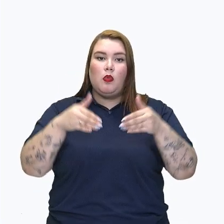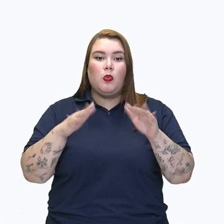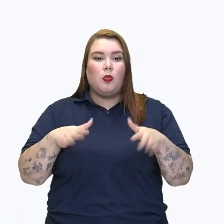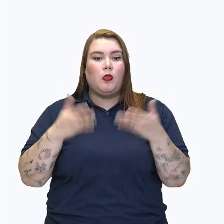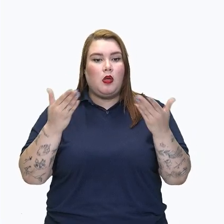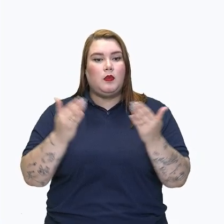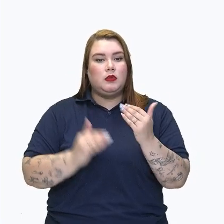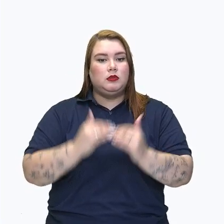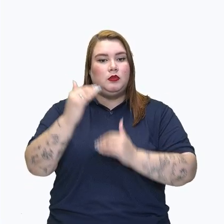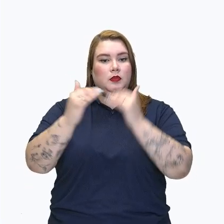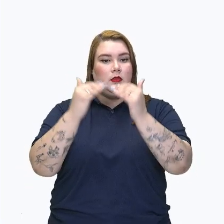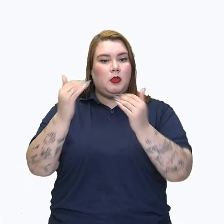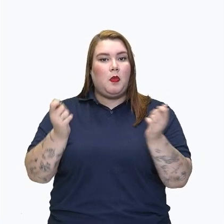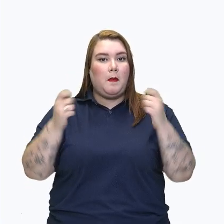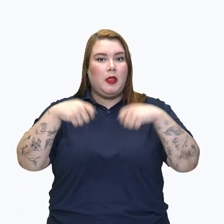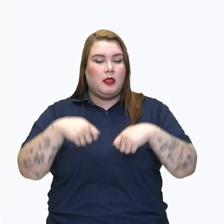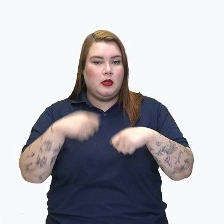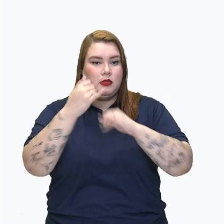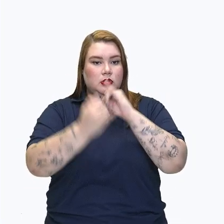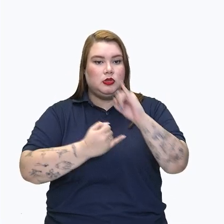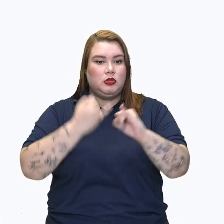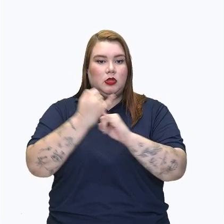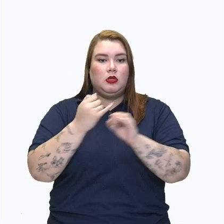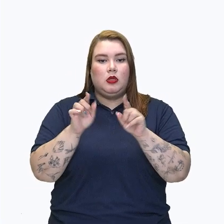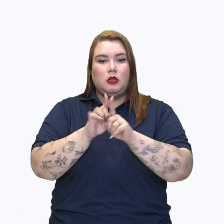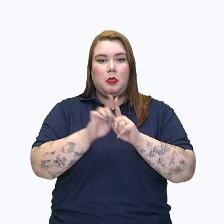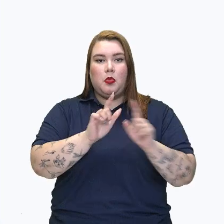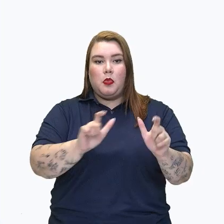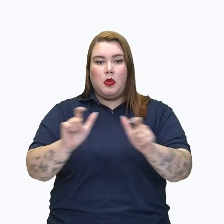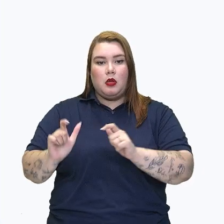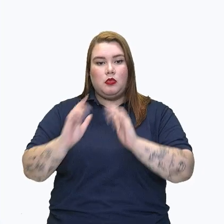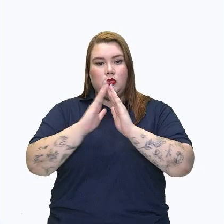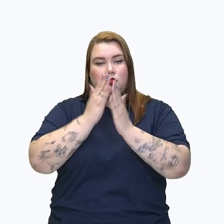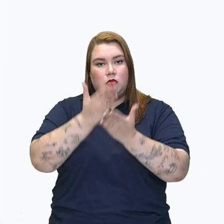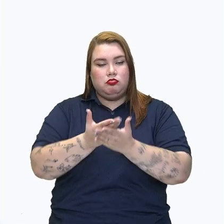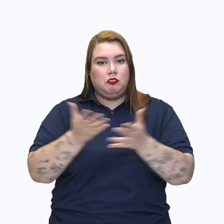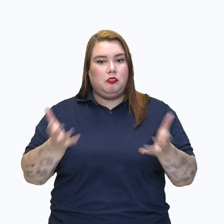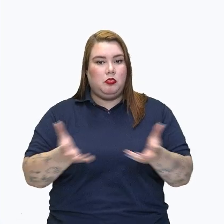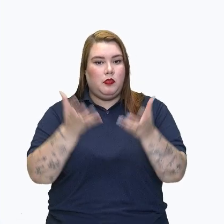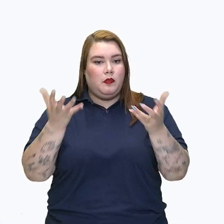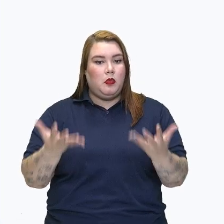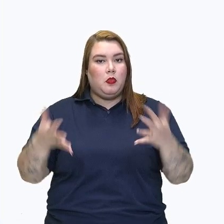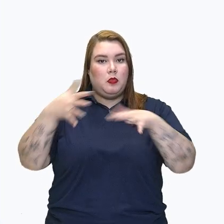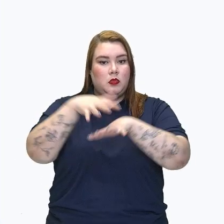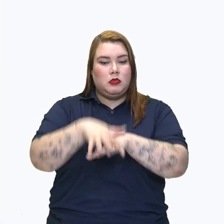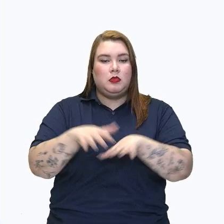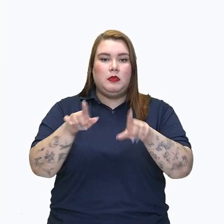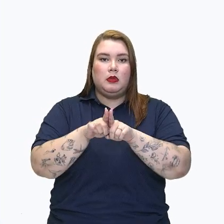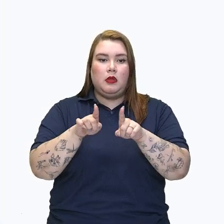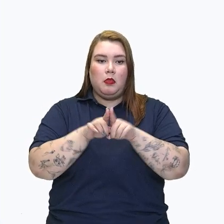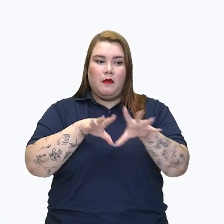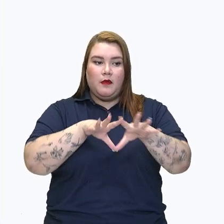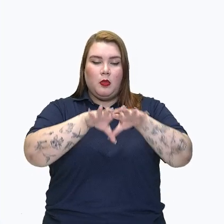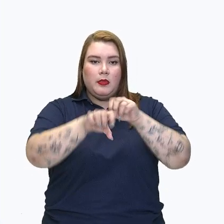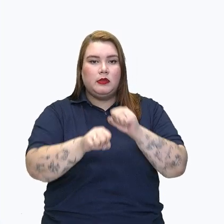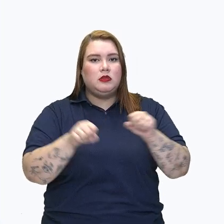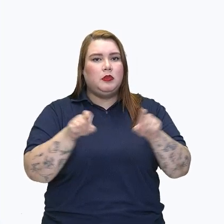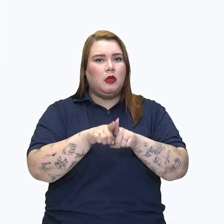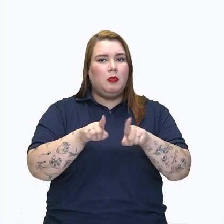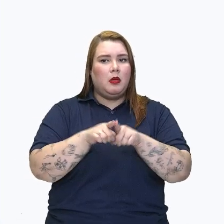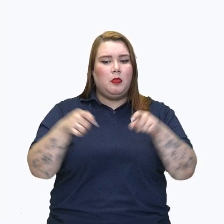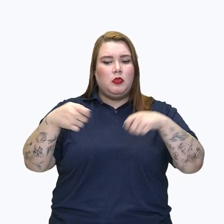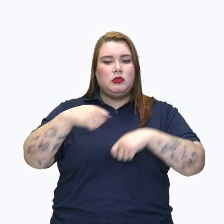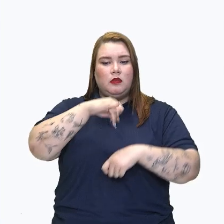competências digitais, a infraestrutura da escola, promover a inclusão e a capacitação e também um ambiente de